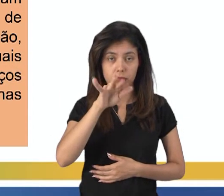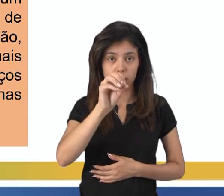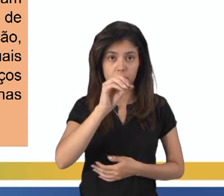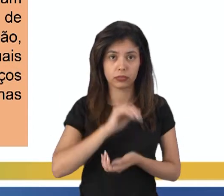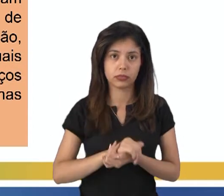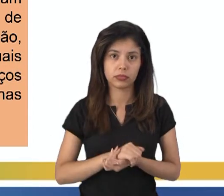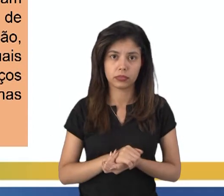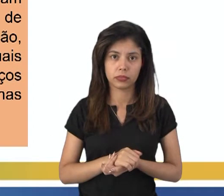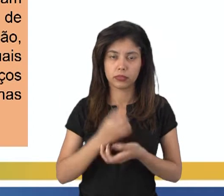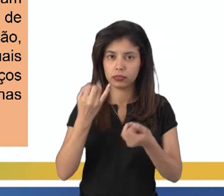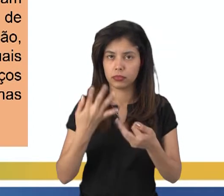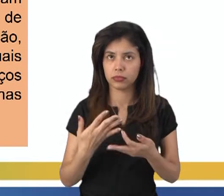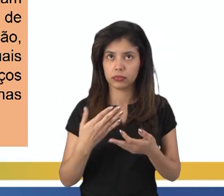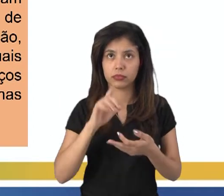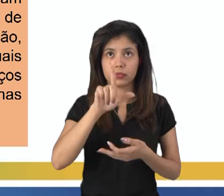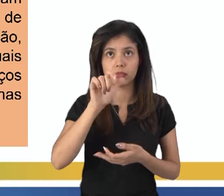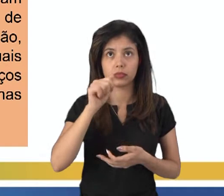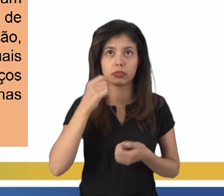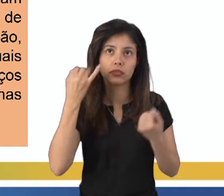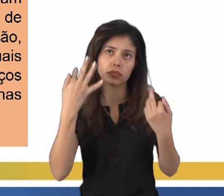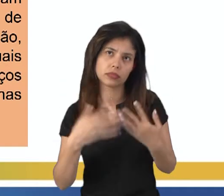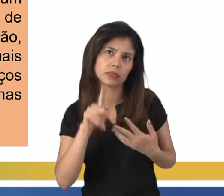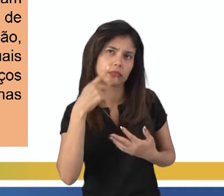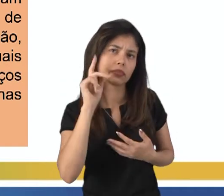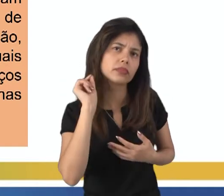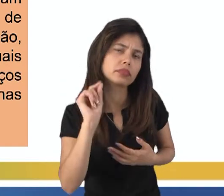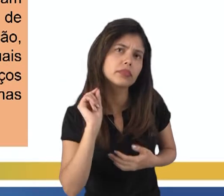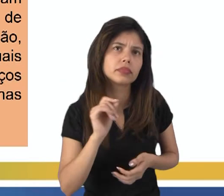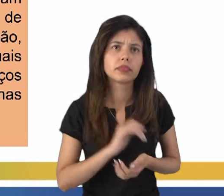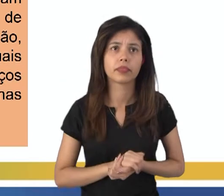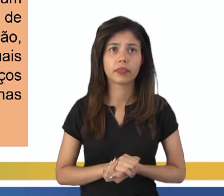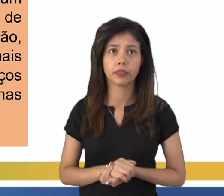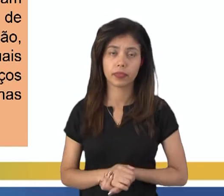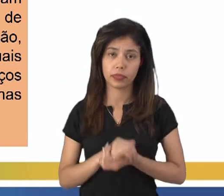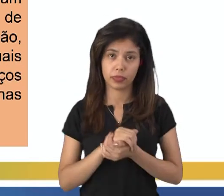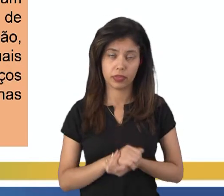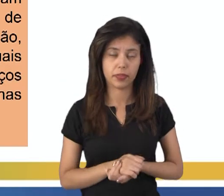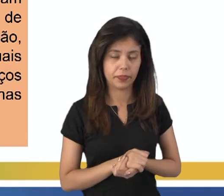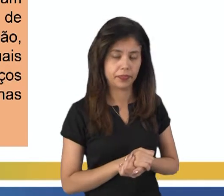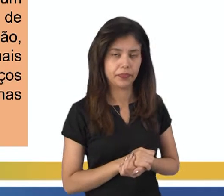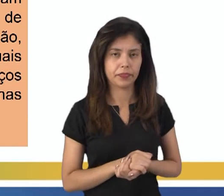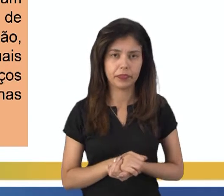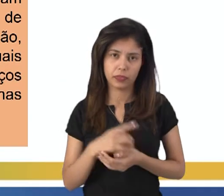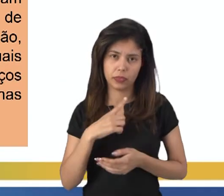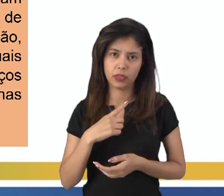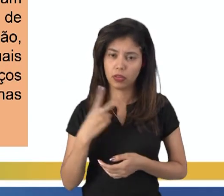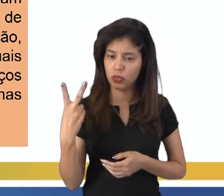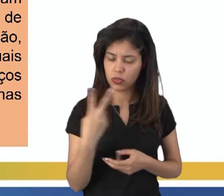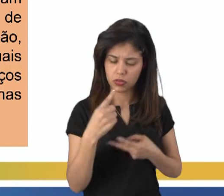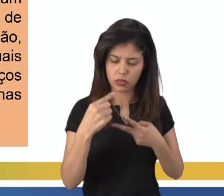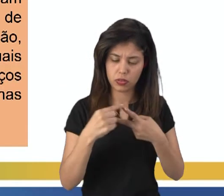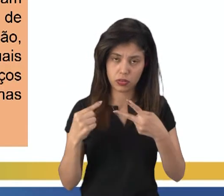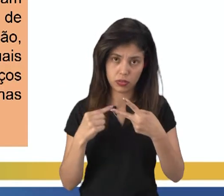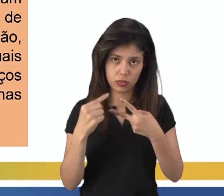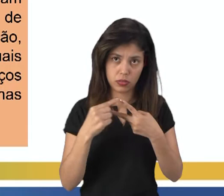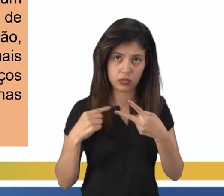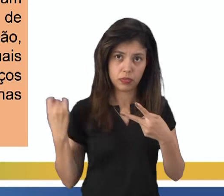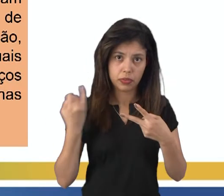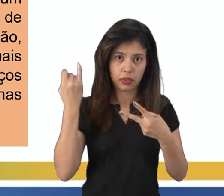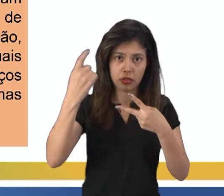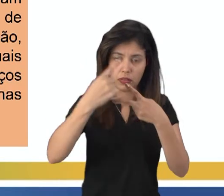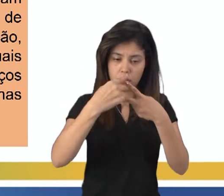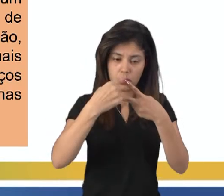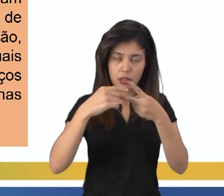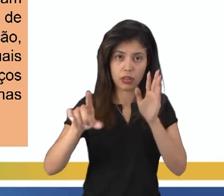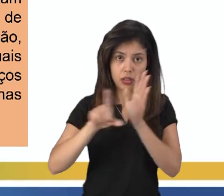Lamarckismo seria o defendido por Lamarck. O que Lamarck dizia, né? Lamarck dizia aí que existiam dois princípios fundamentais, a